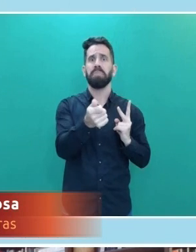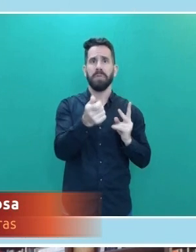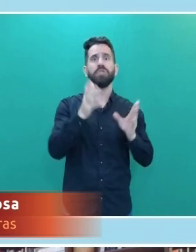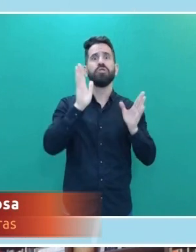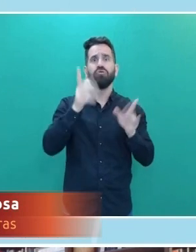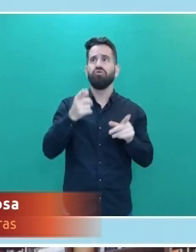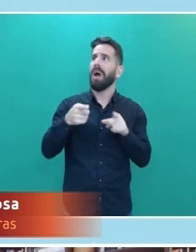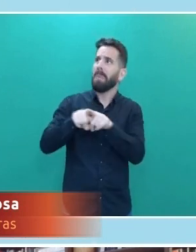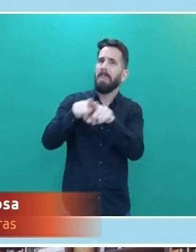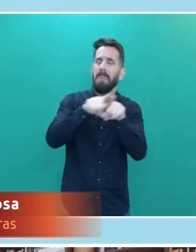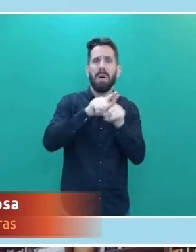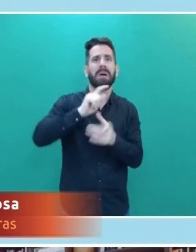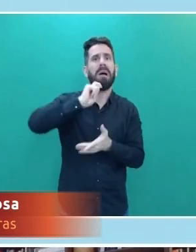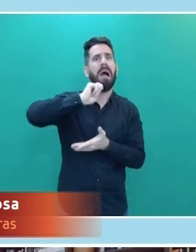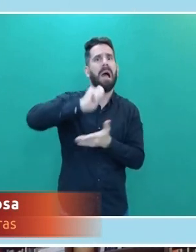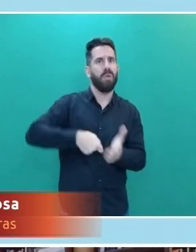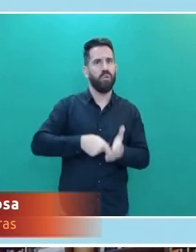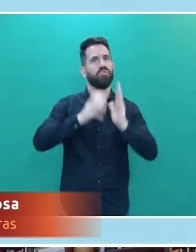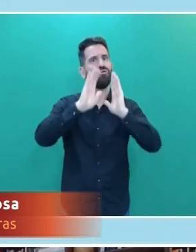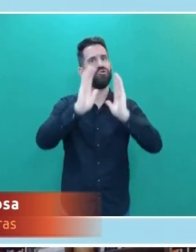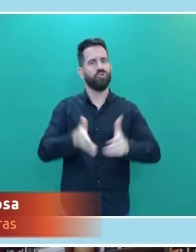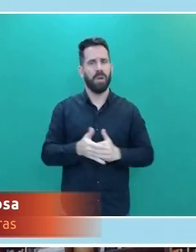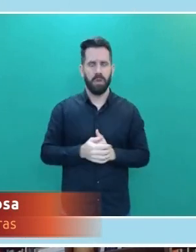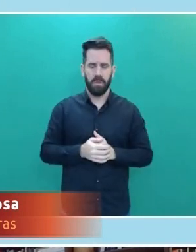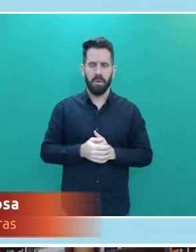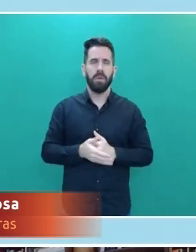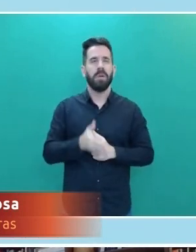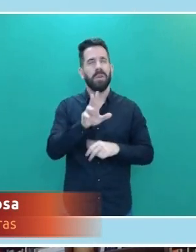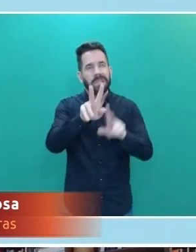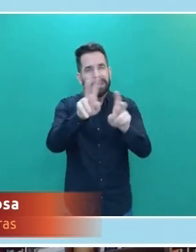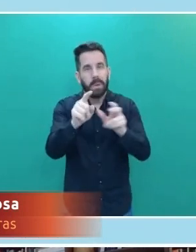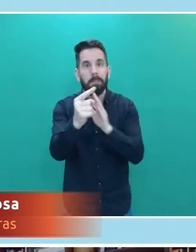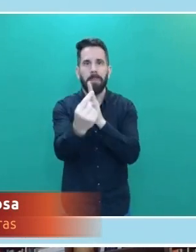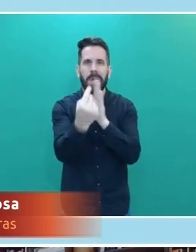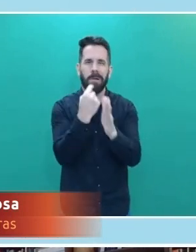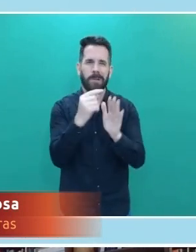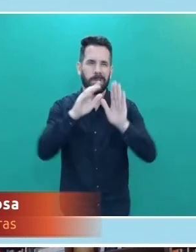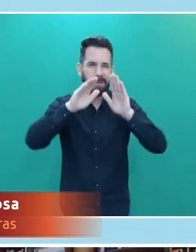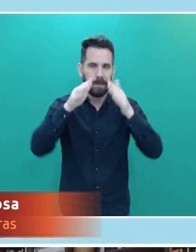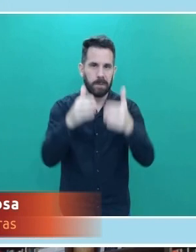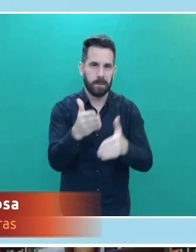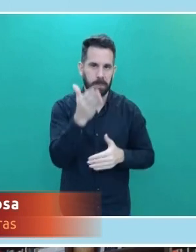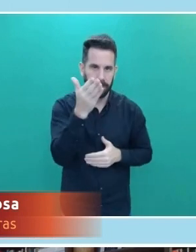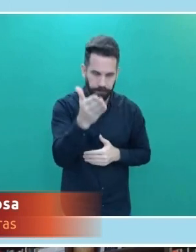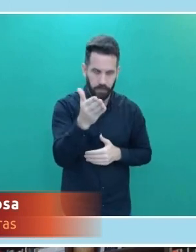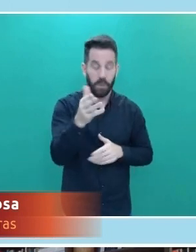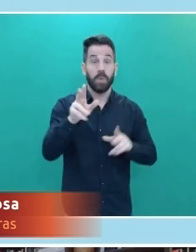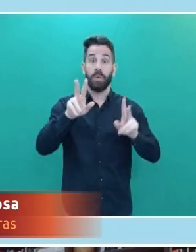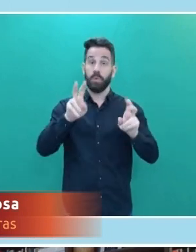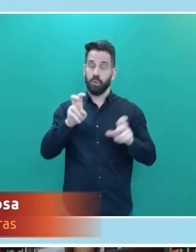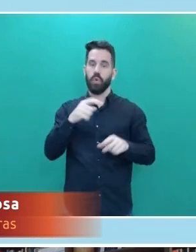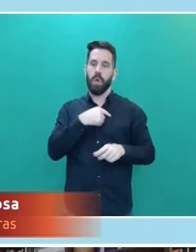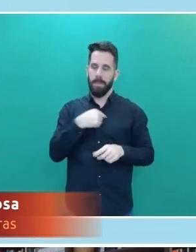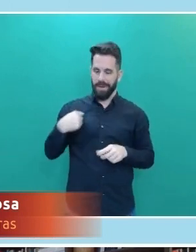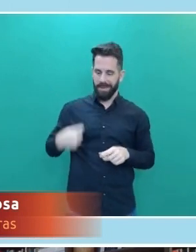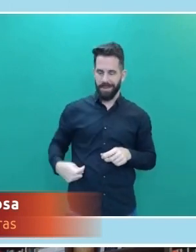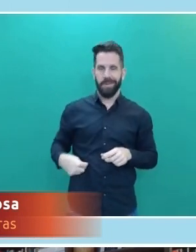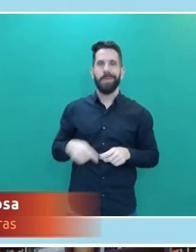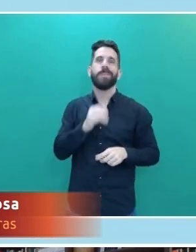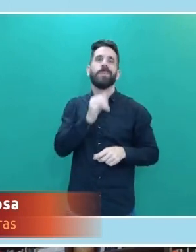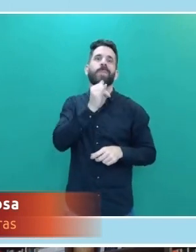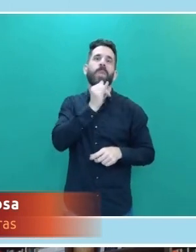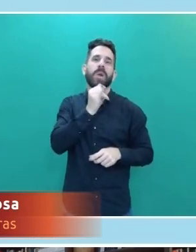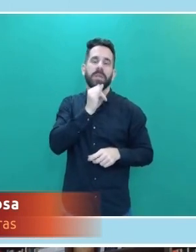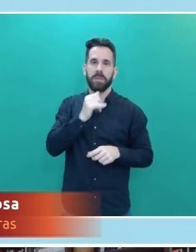de intencionalidades. Especificamente sobre a sua pergunta, né, aí de usar a moeda